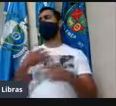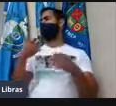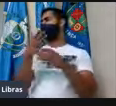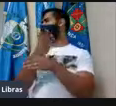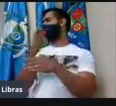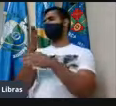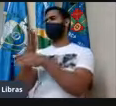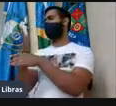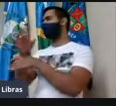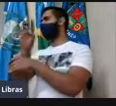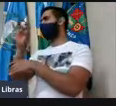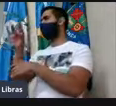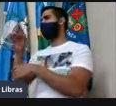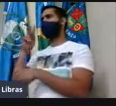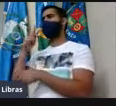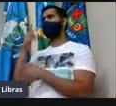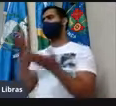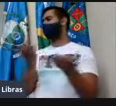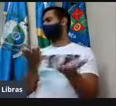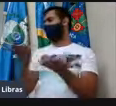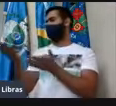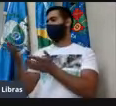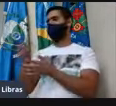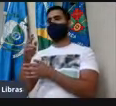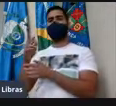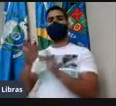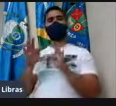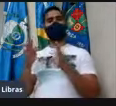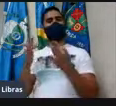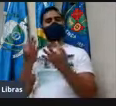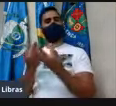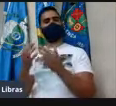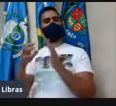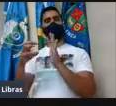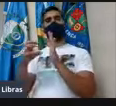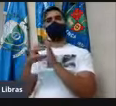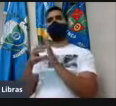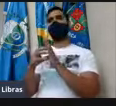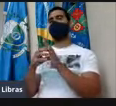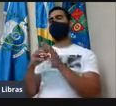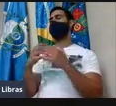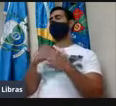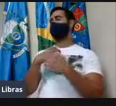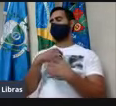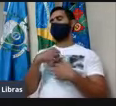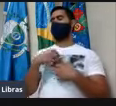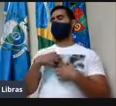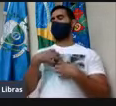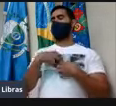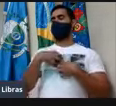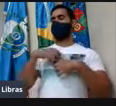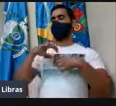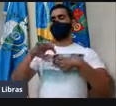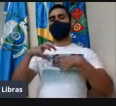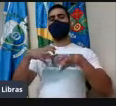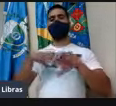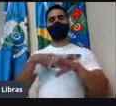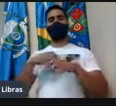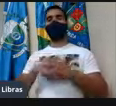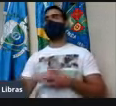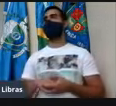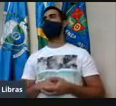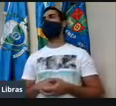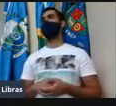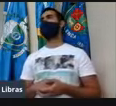por unanimidade e encaminhada às mãos da família, a quem esta Câmara expressa as mais sinceras condolências. Valença, 15